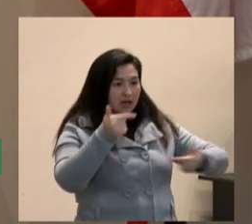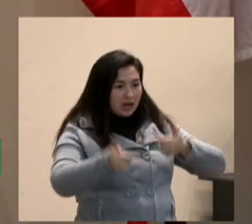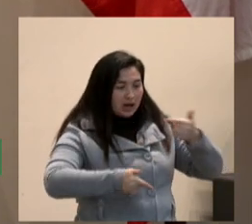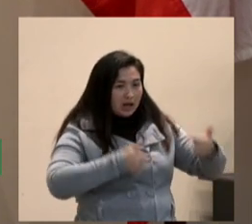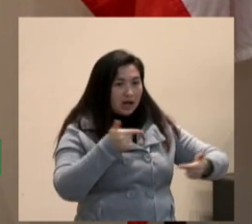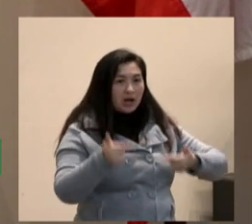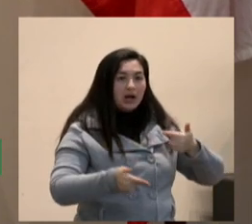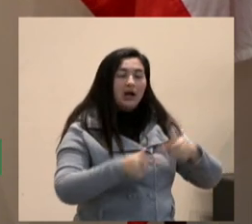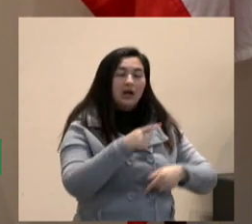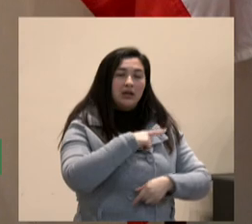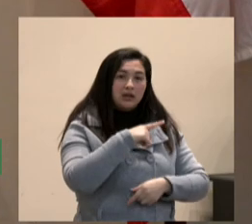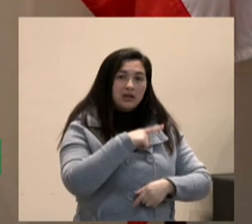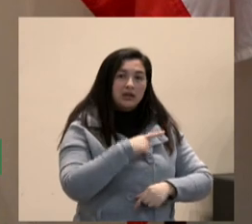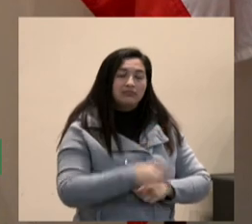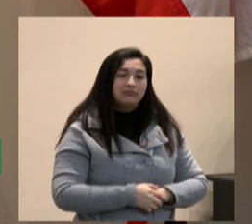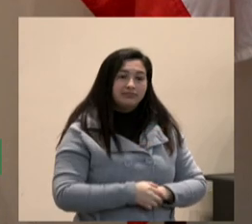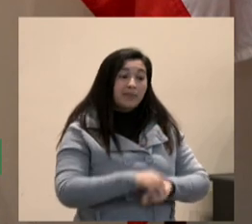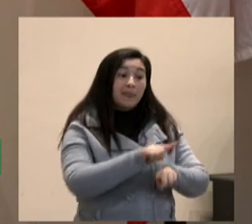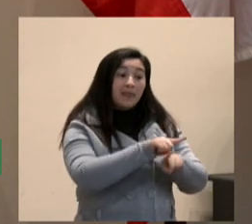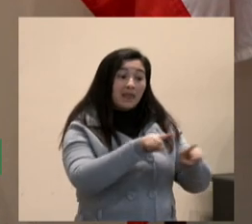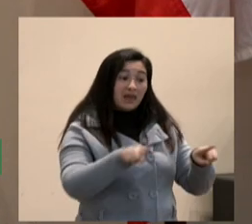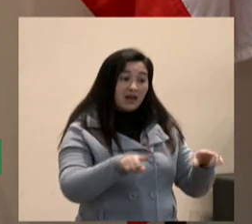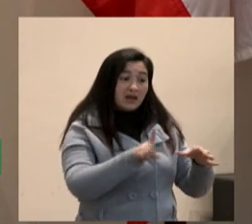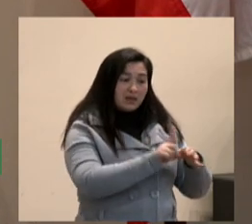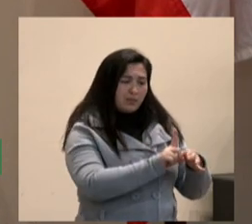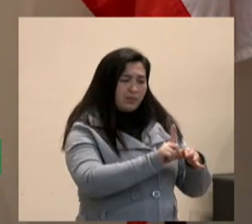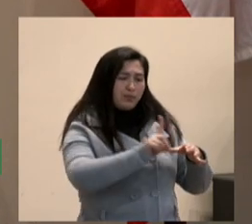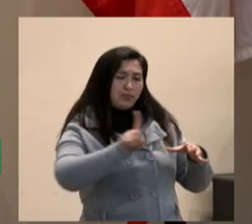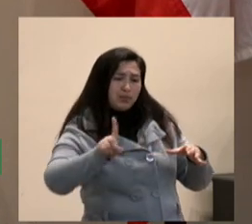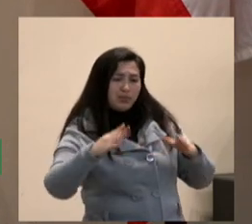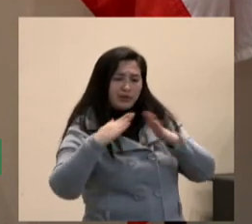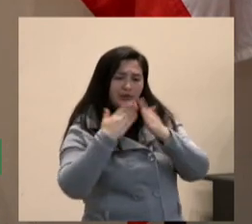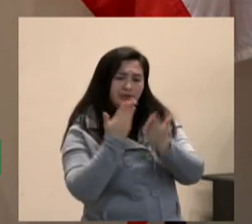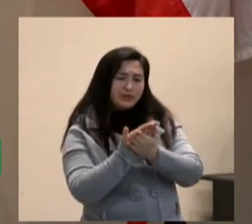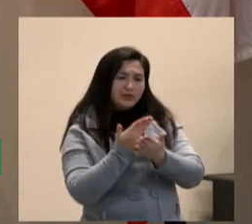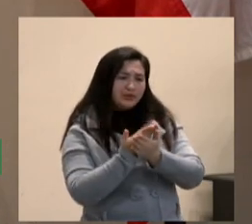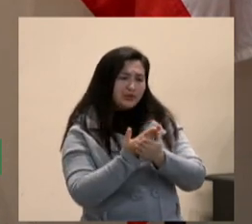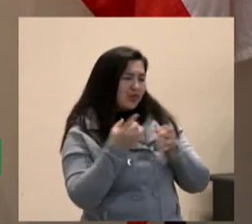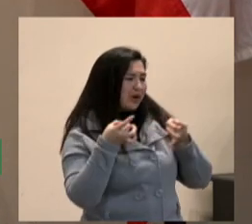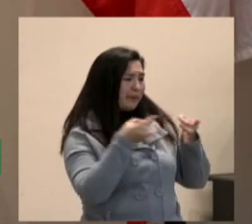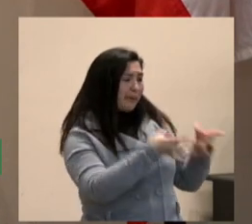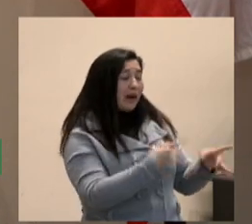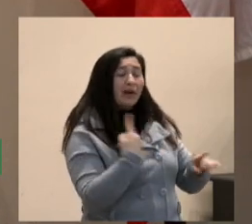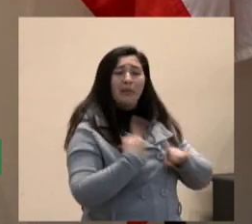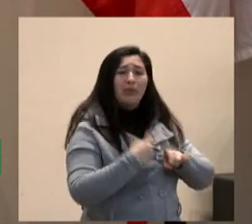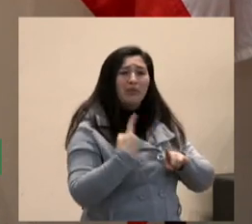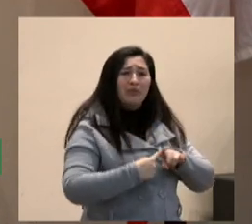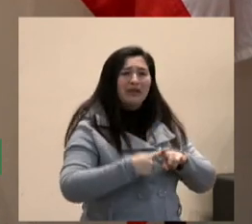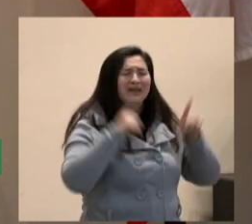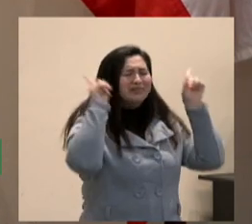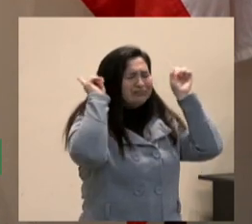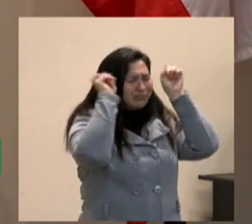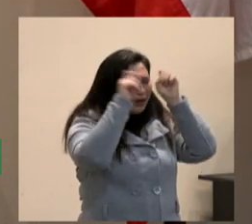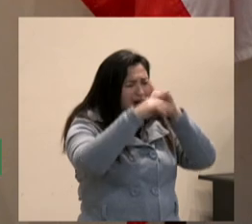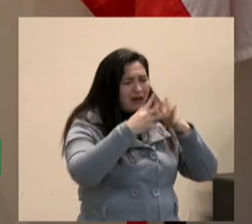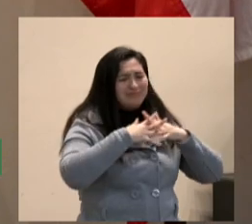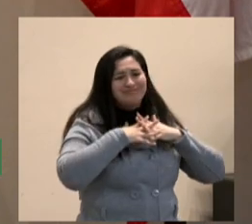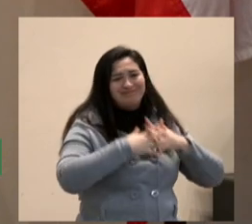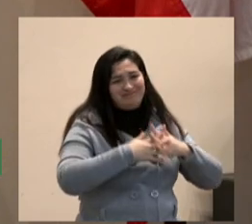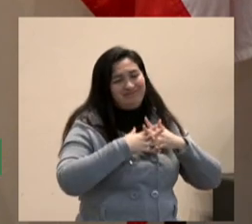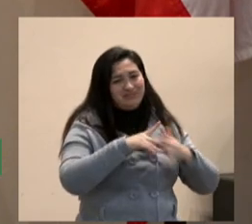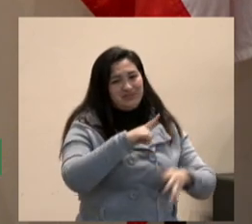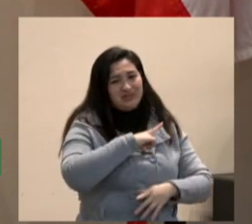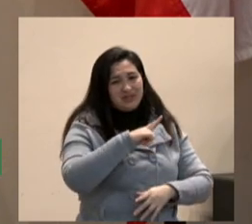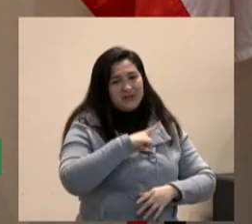trabalhadores e que já saíram da escola por dificuldades de concluí-la. Então, nós temos